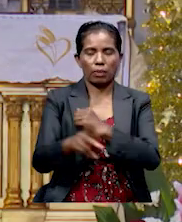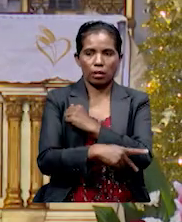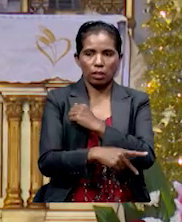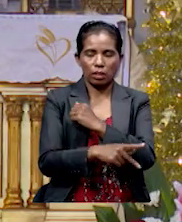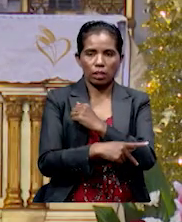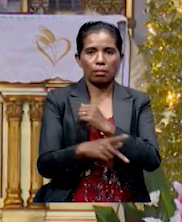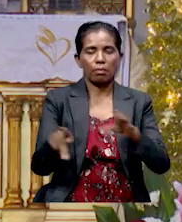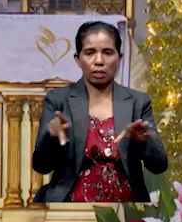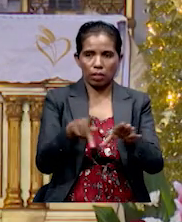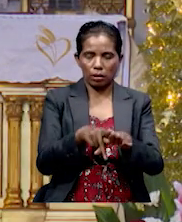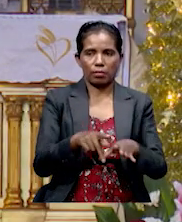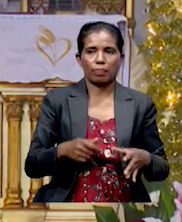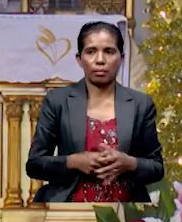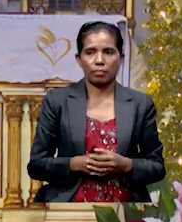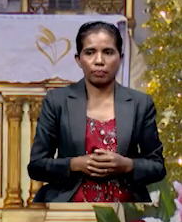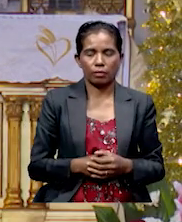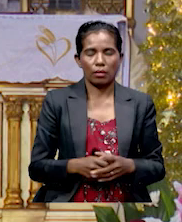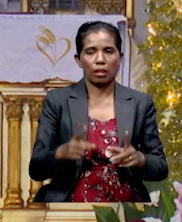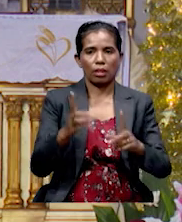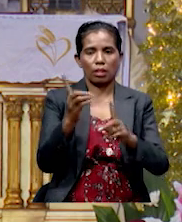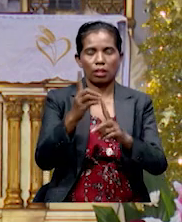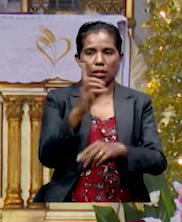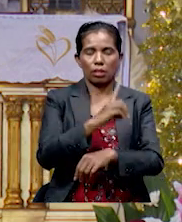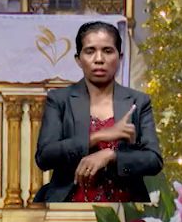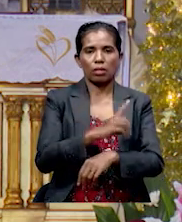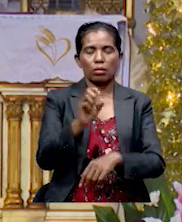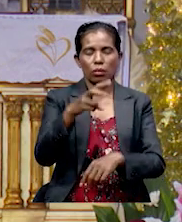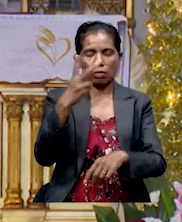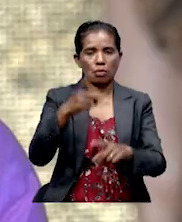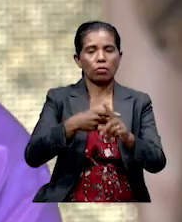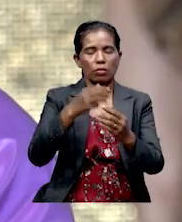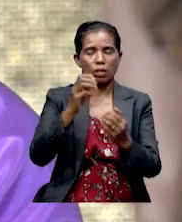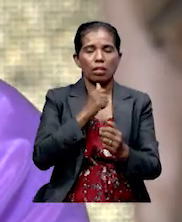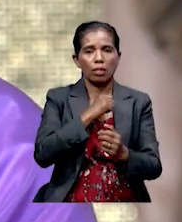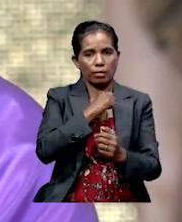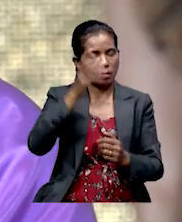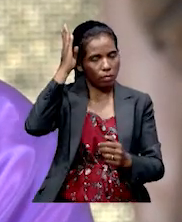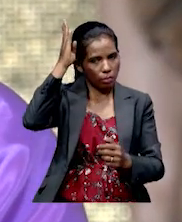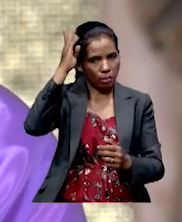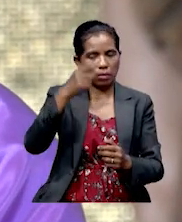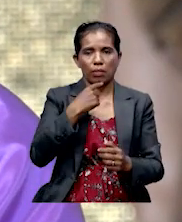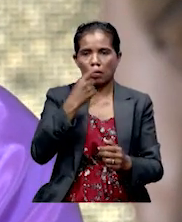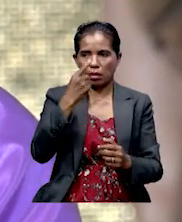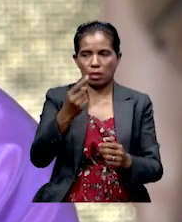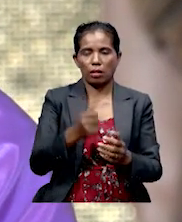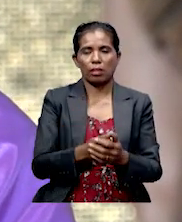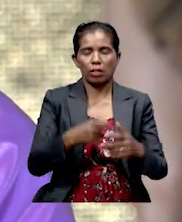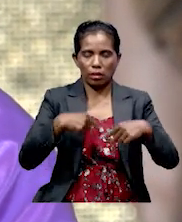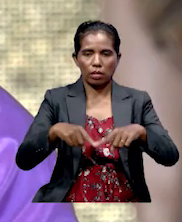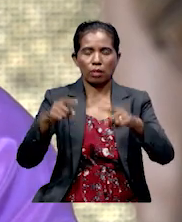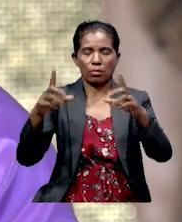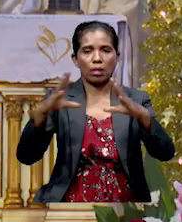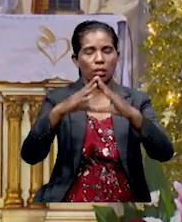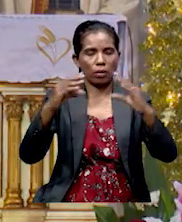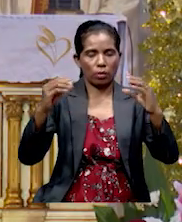cardeal Foune. Enquanto em Lorong São Restirua Fulane, arcebispo metropolita dili, Dom Virgílio do Carmo da Silva SDB, se desloca para Roma,